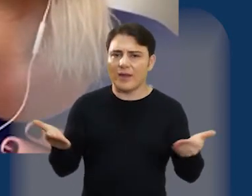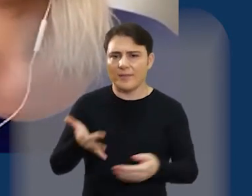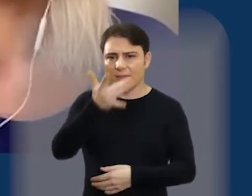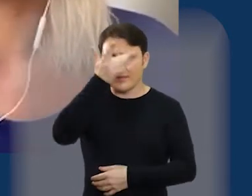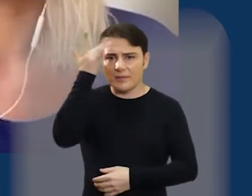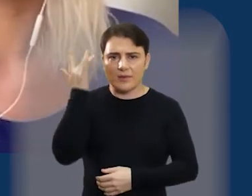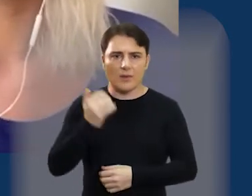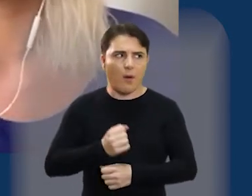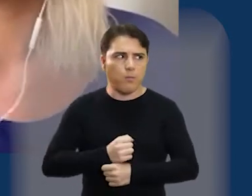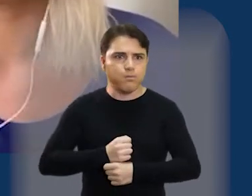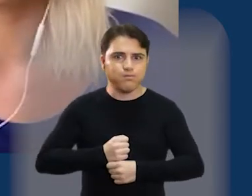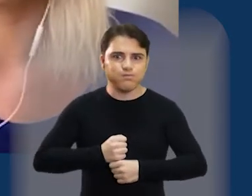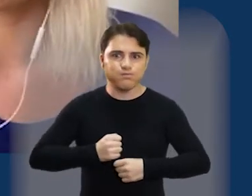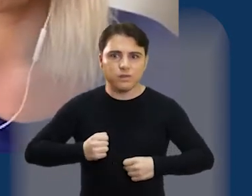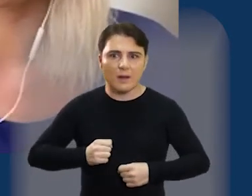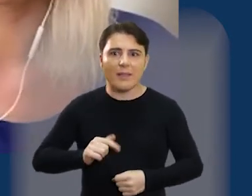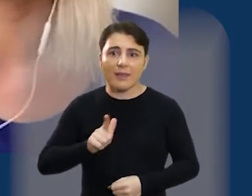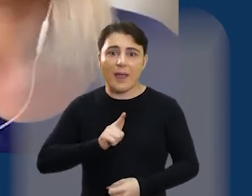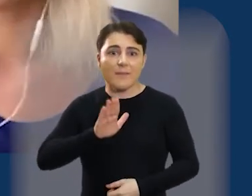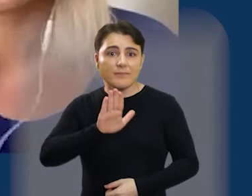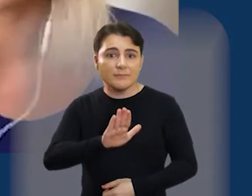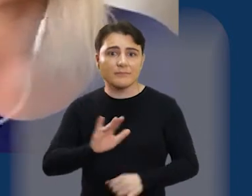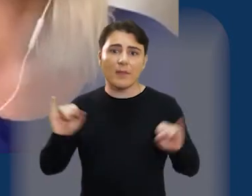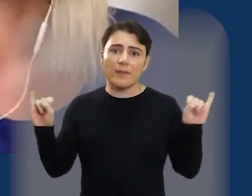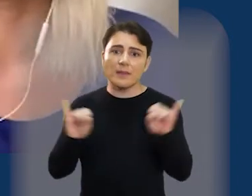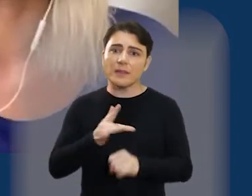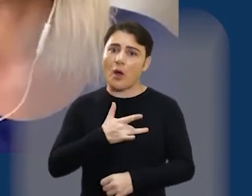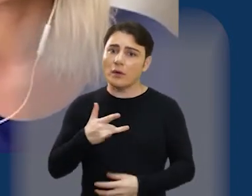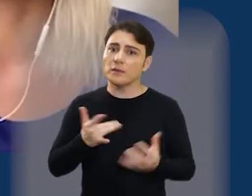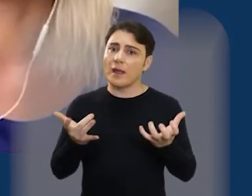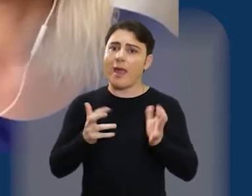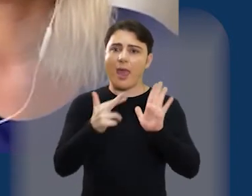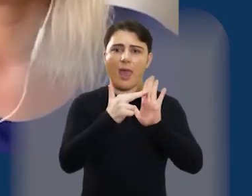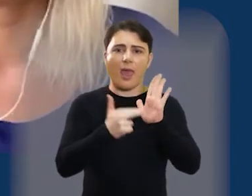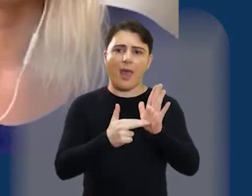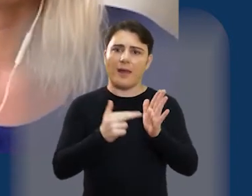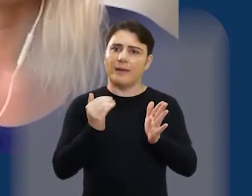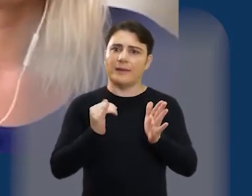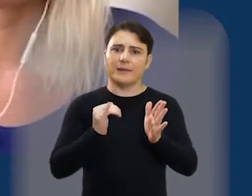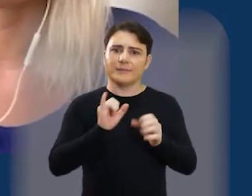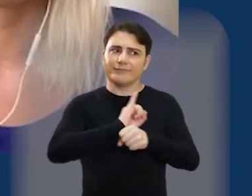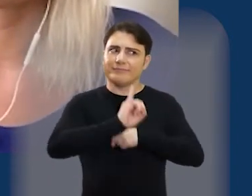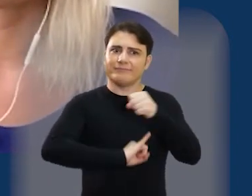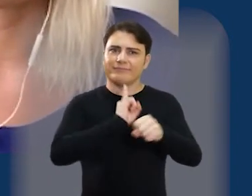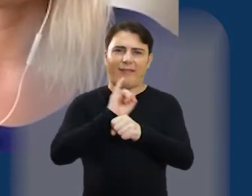forma saudável, sem fazer loucuras e seguir dietas da internet?